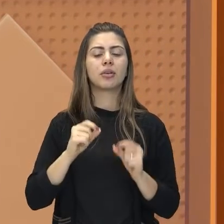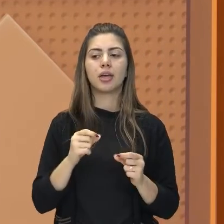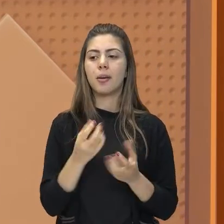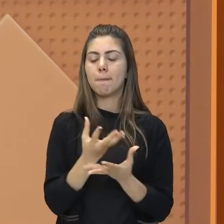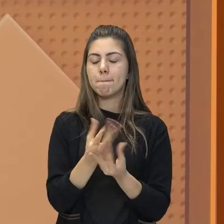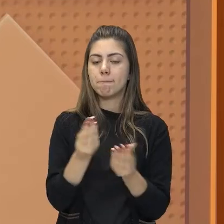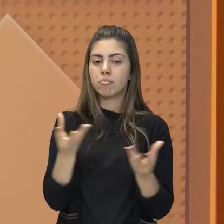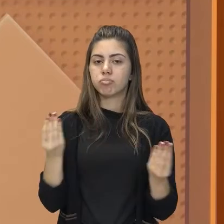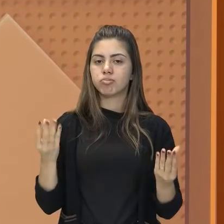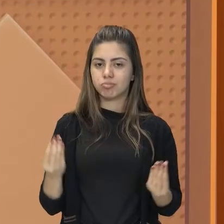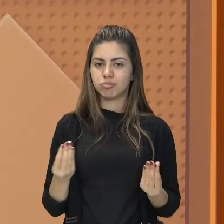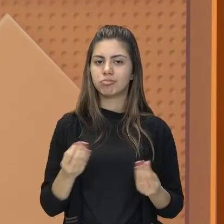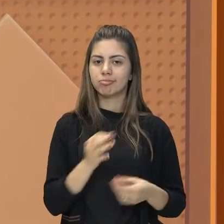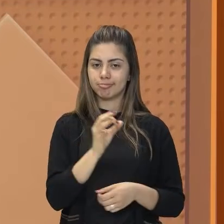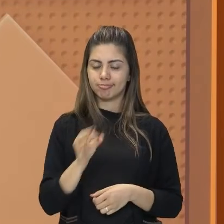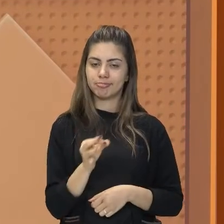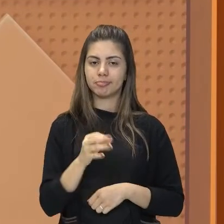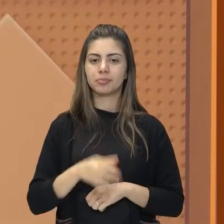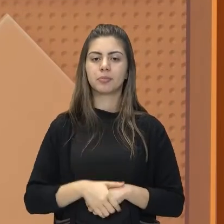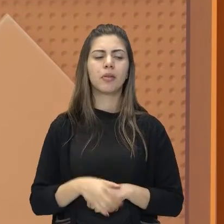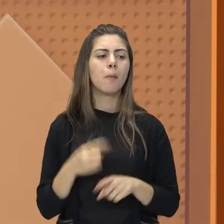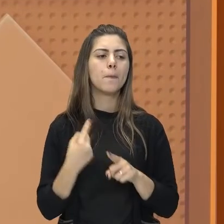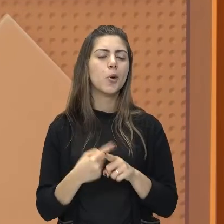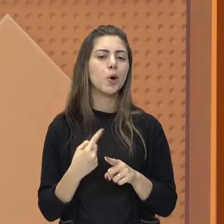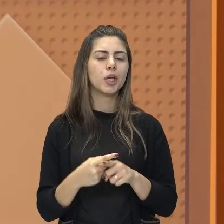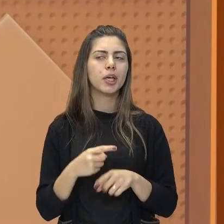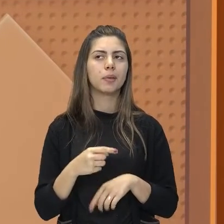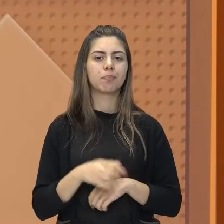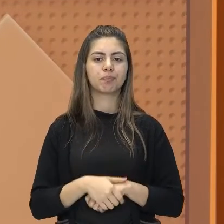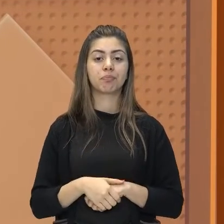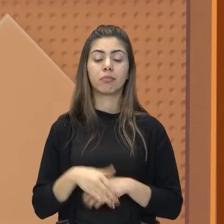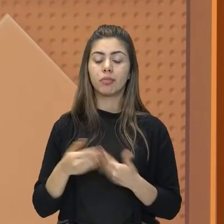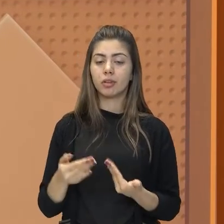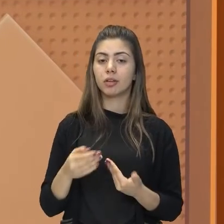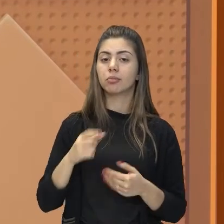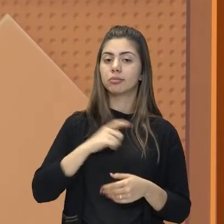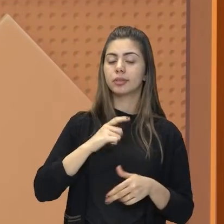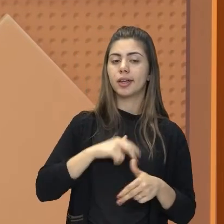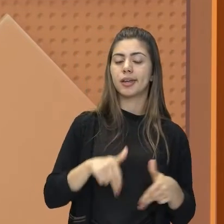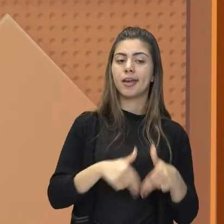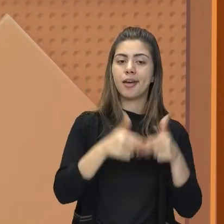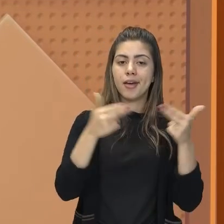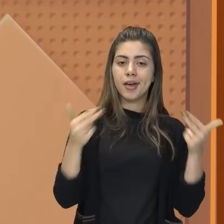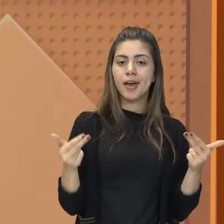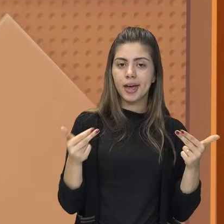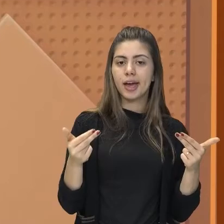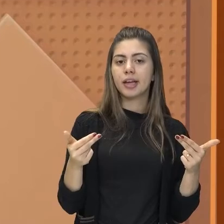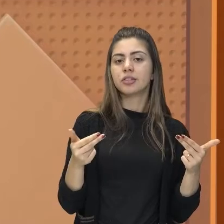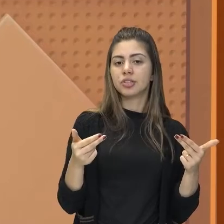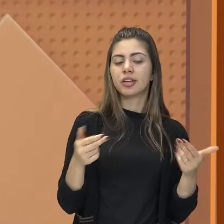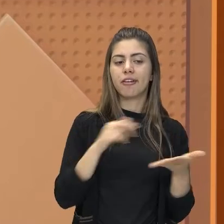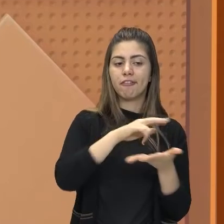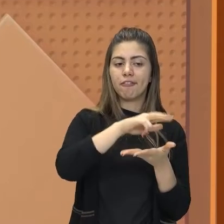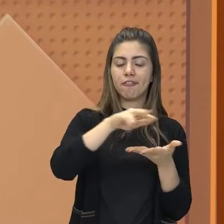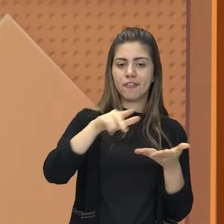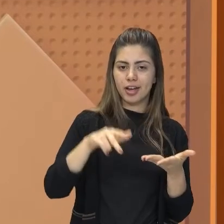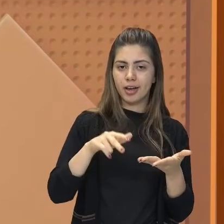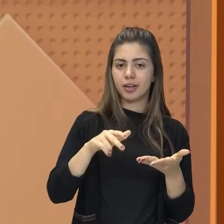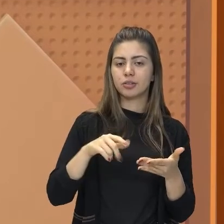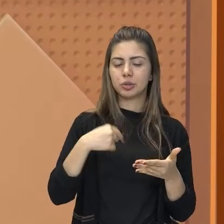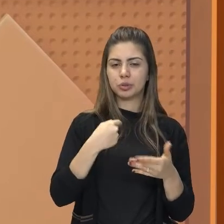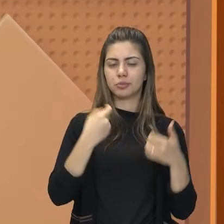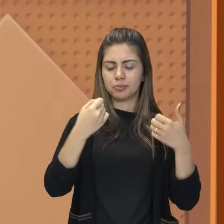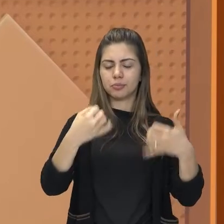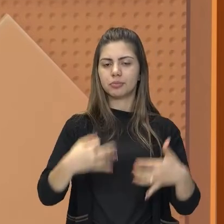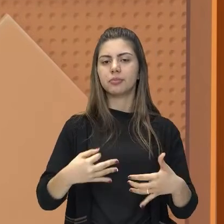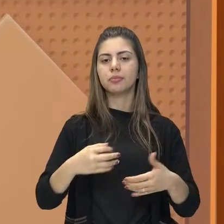plural. Muito bem. Por quê? Além dessa matriz étnica que nós formamos e estabelecemos agora, o